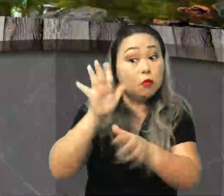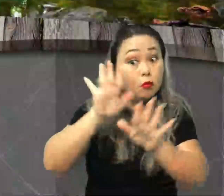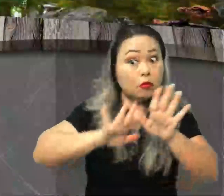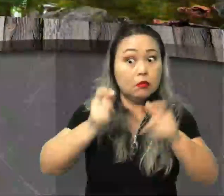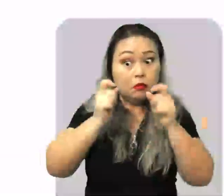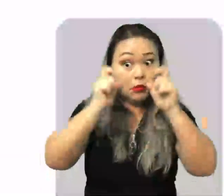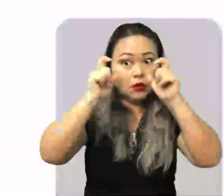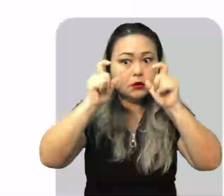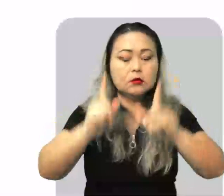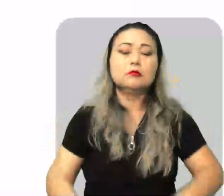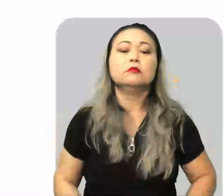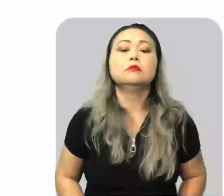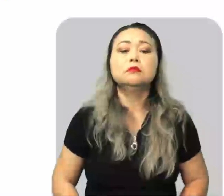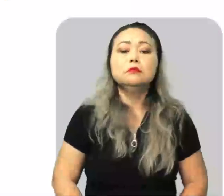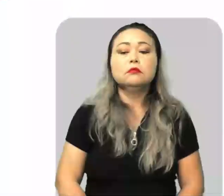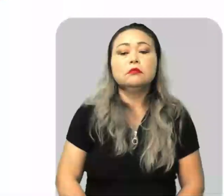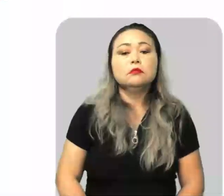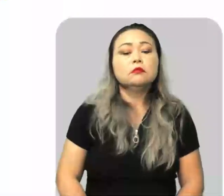atenção.